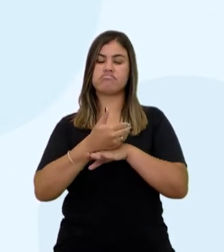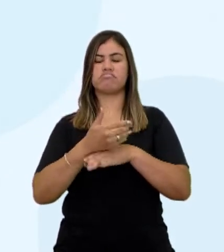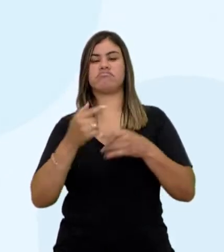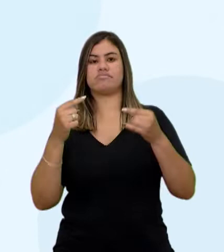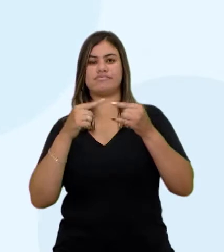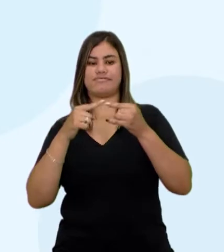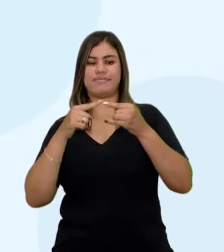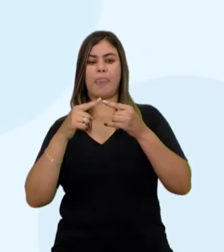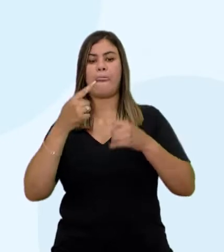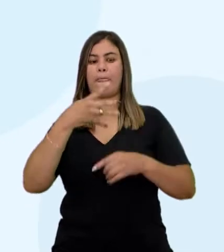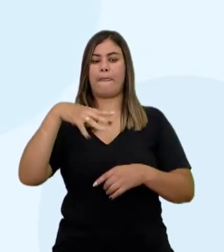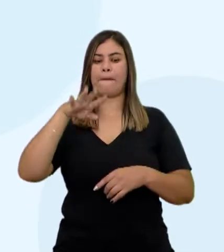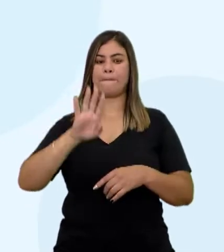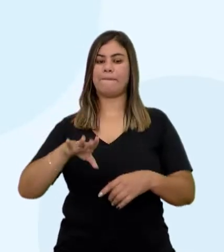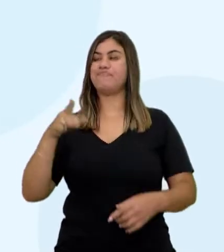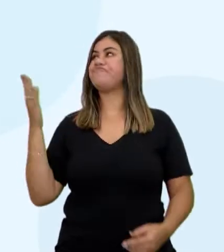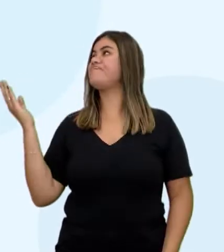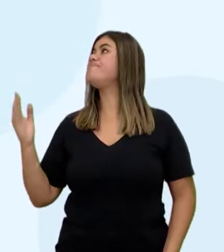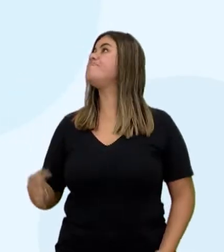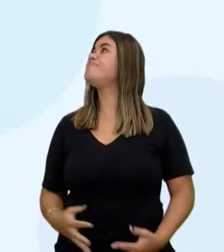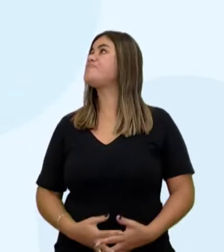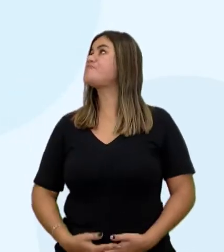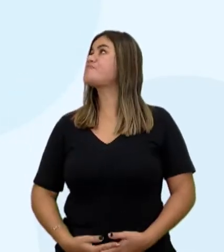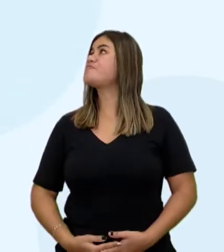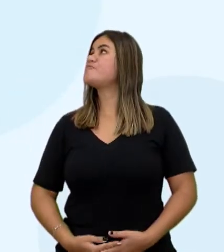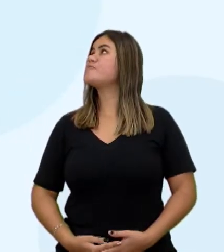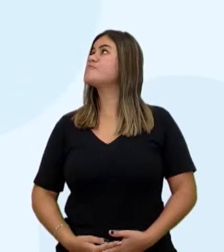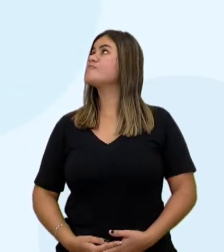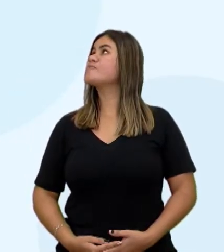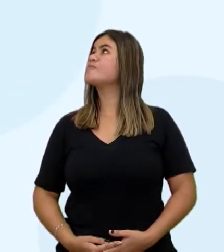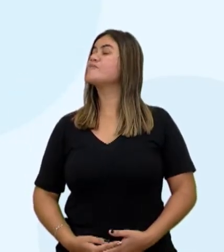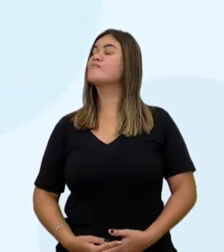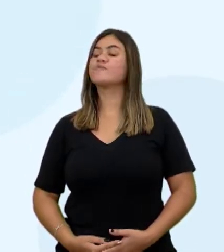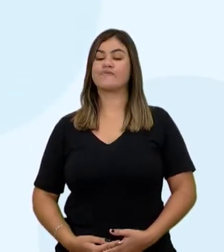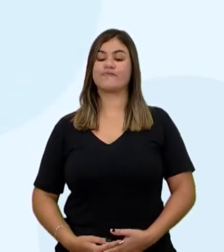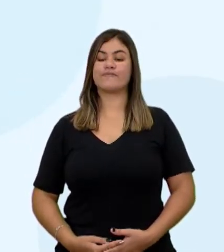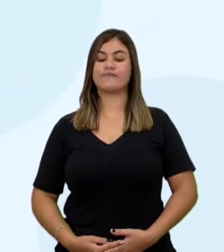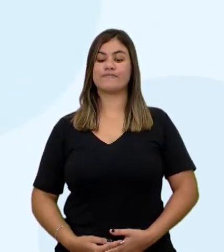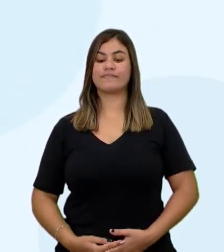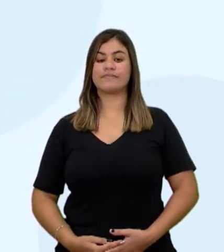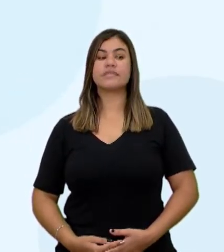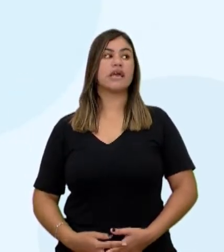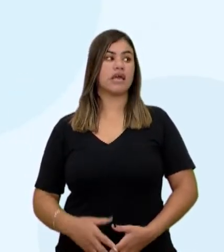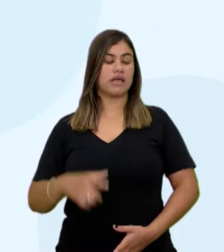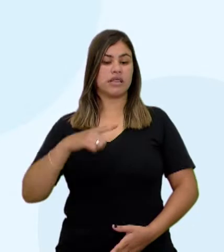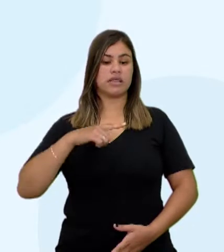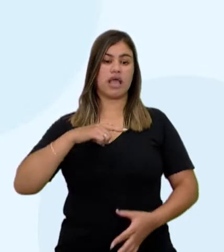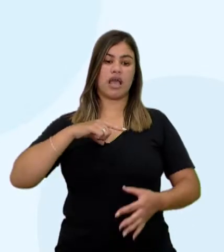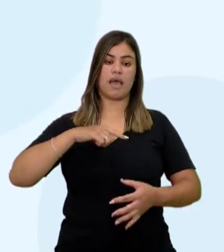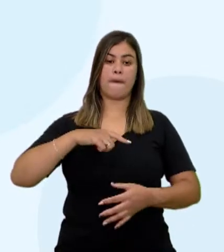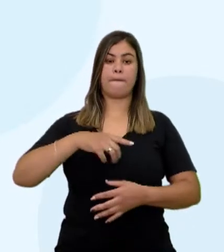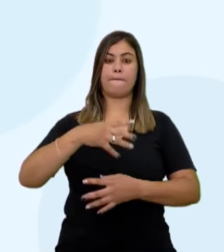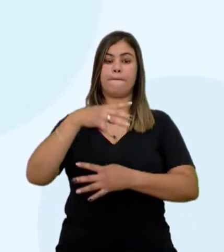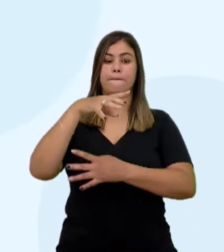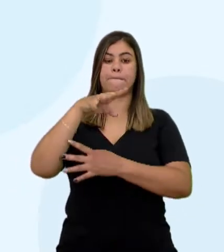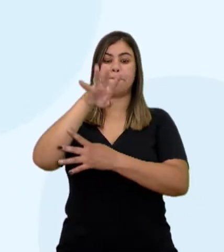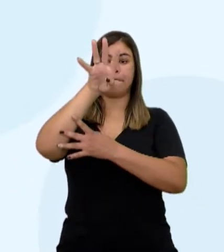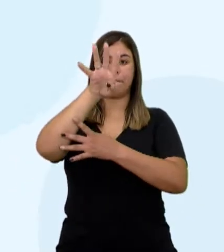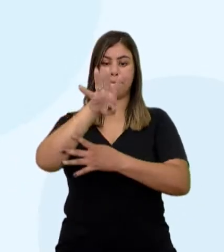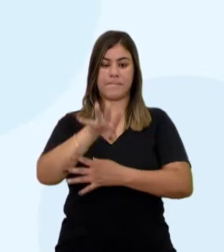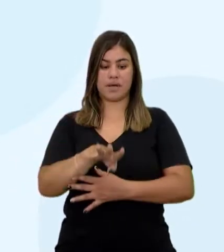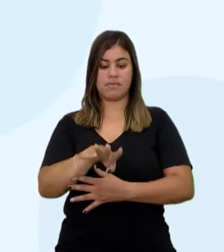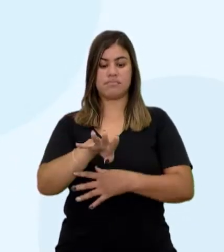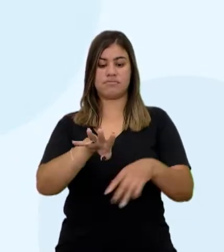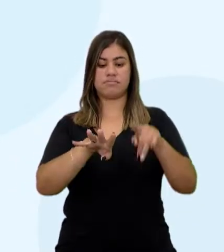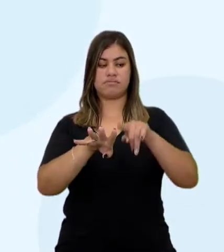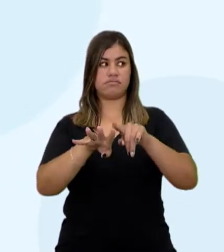na tabela geológica. Então nessa escala aí, nós temos aí as colunas, né? A primeira coluna da esquerda é o éon,